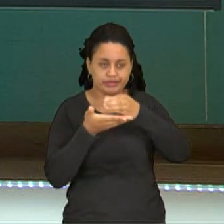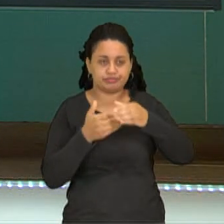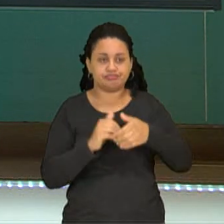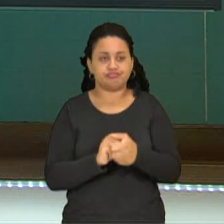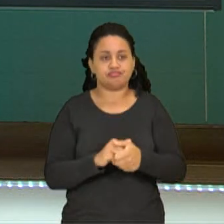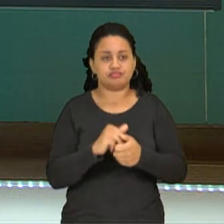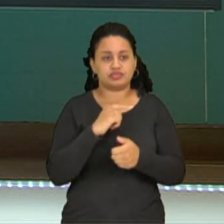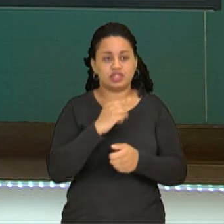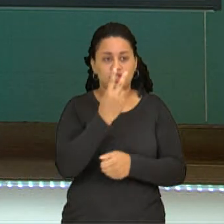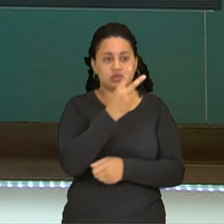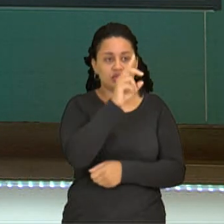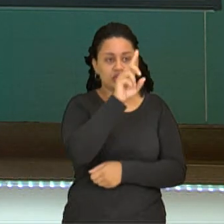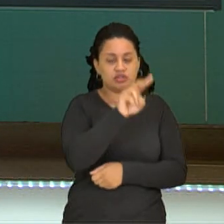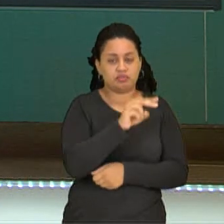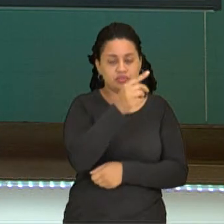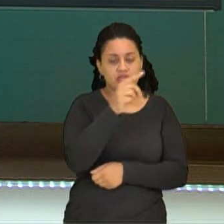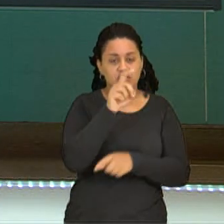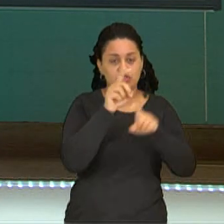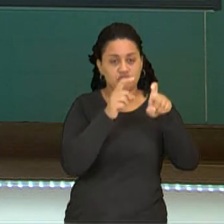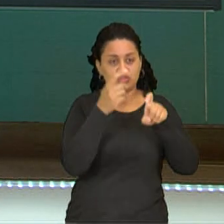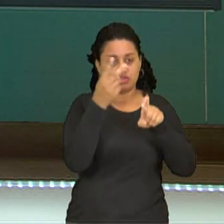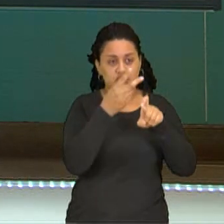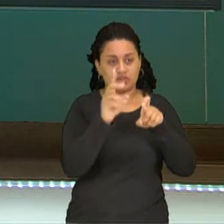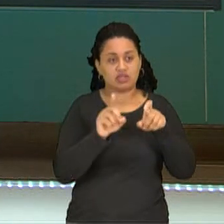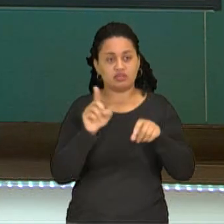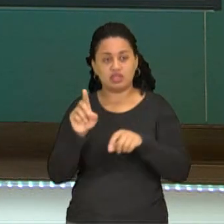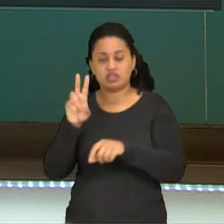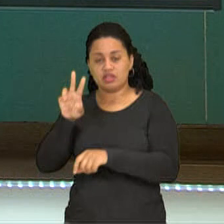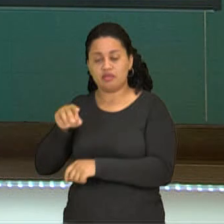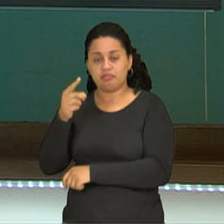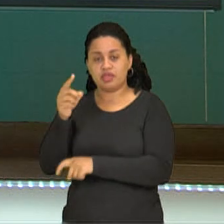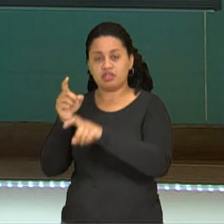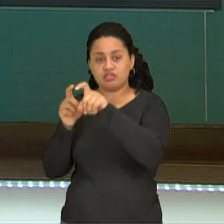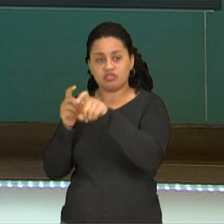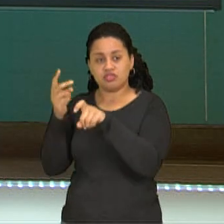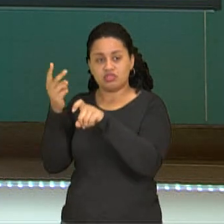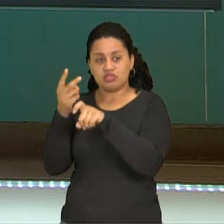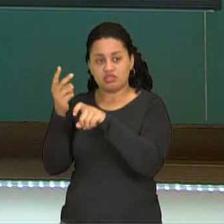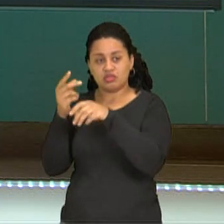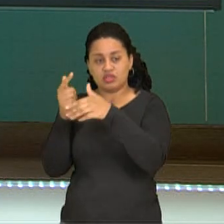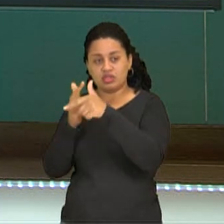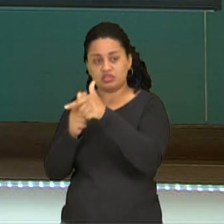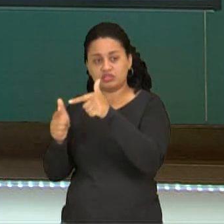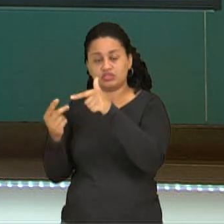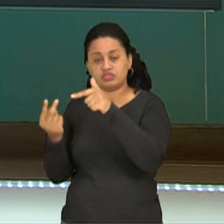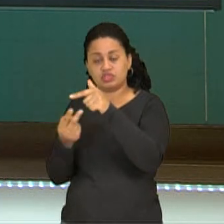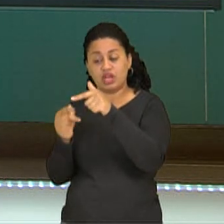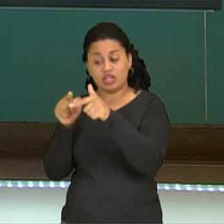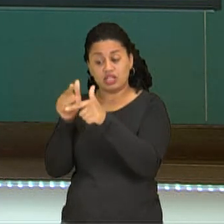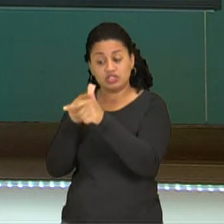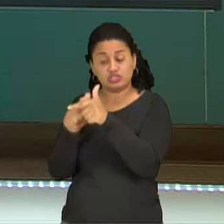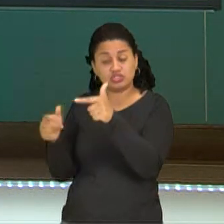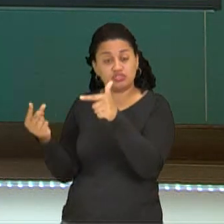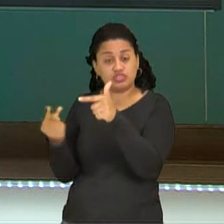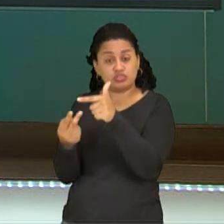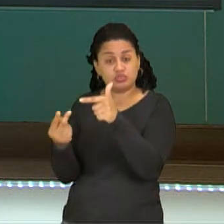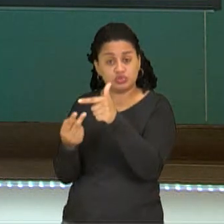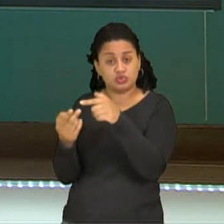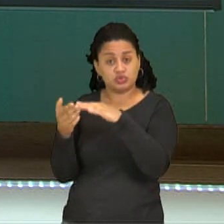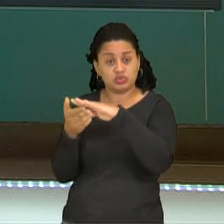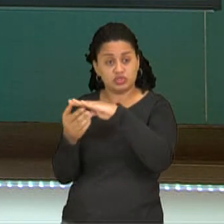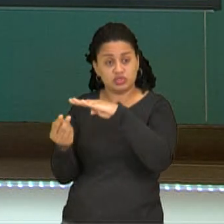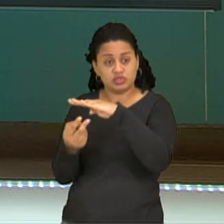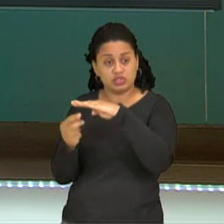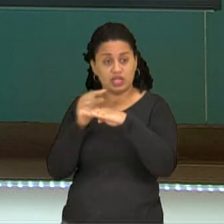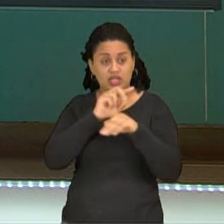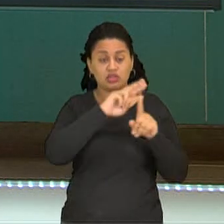temos 2πx ao quadrado e aqui a gente tem πx ao quadrado dividido por 2. Aqui a gente está vendo que está dividido por 2, algo que aqui já é